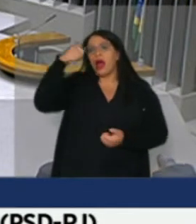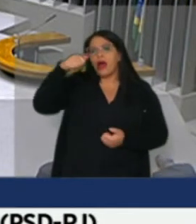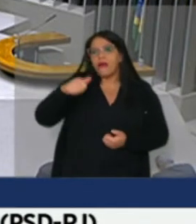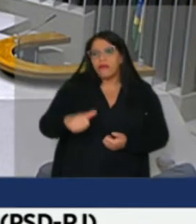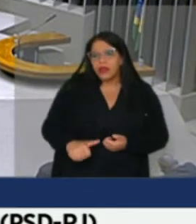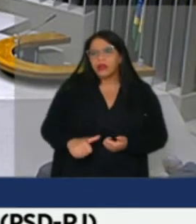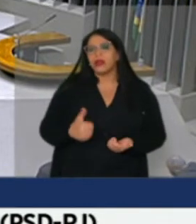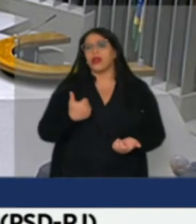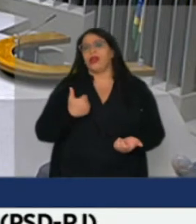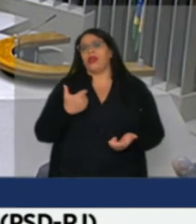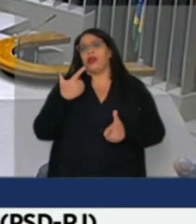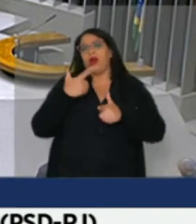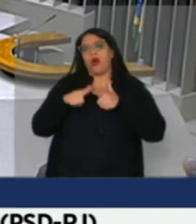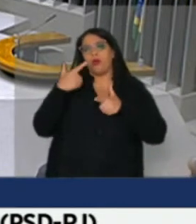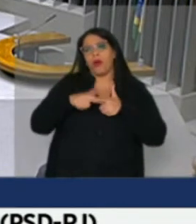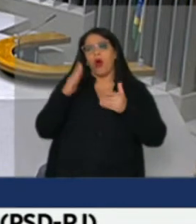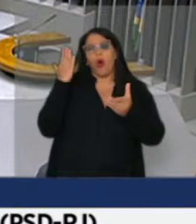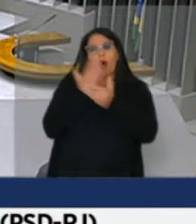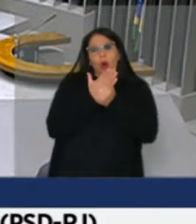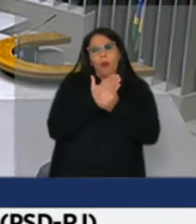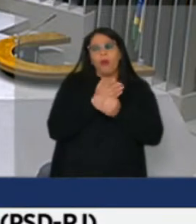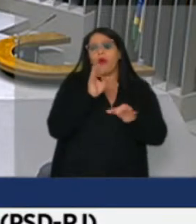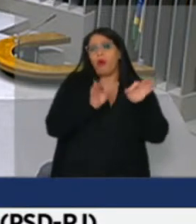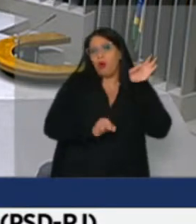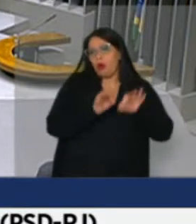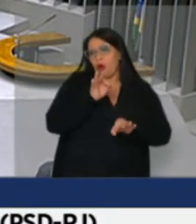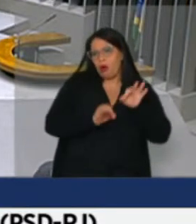o caso dela, o processo contra ela.